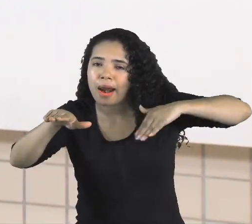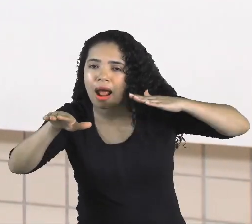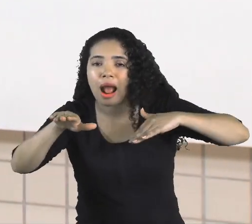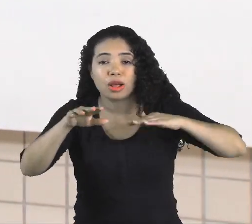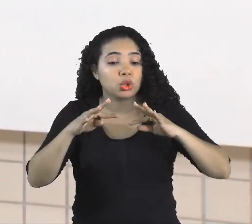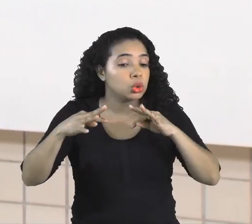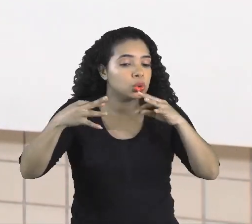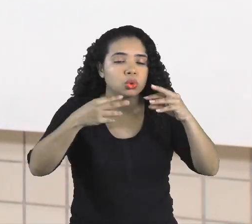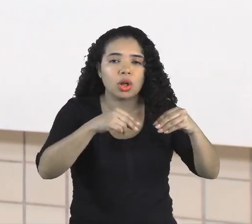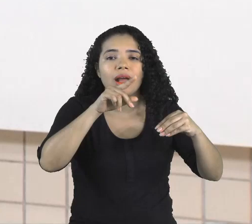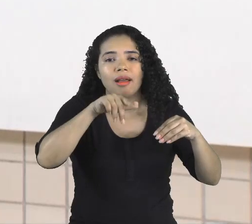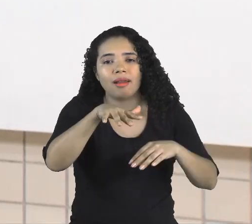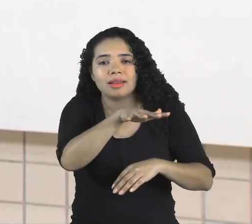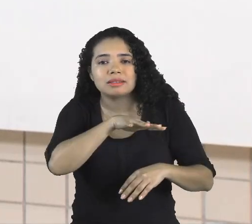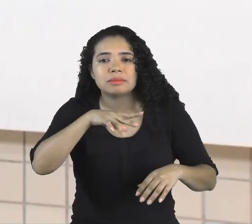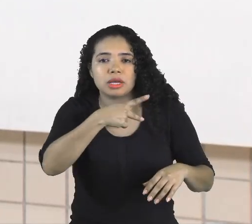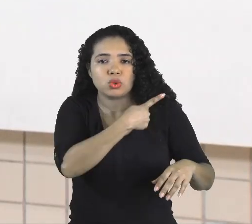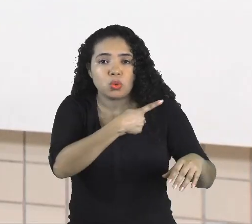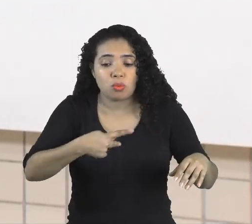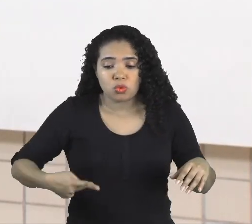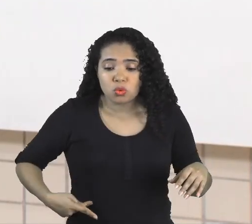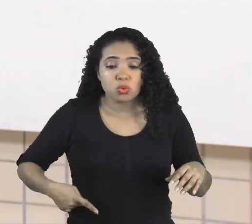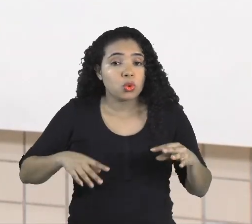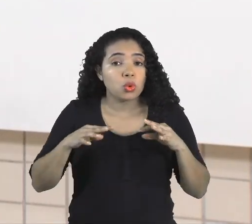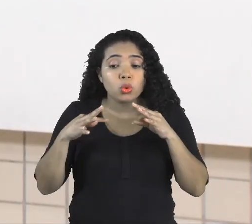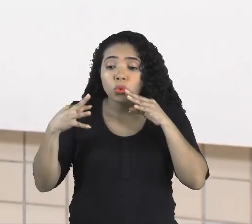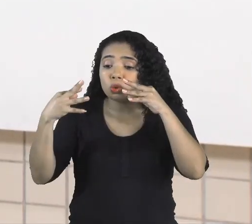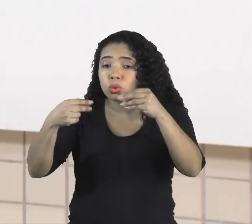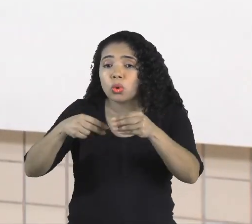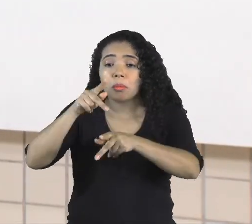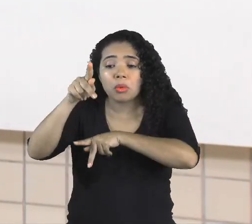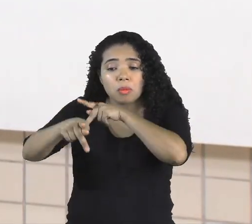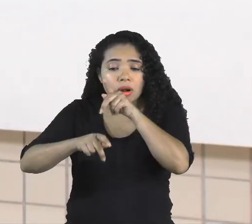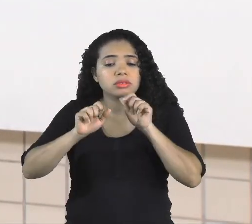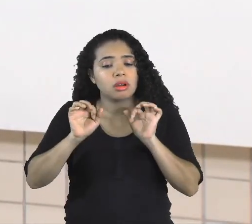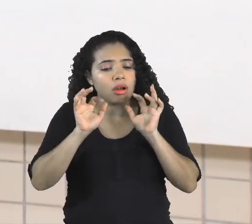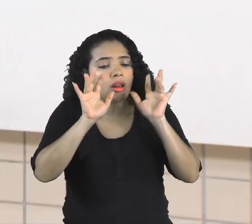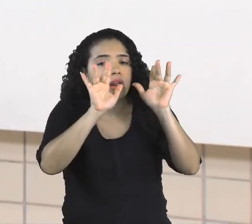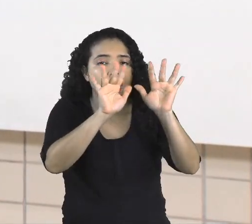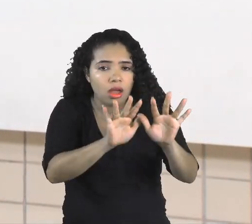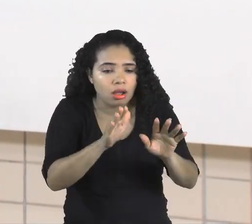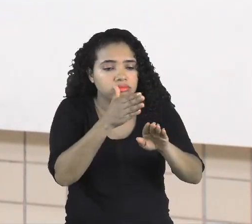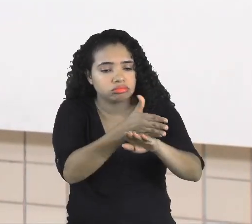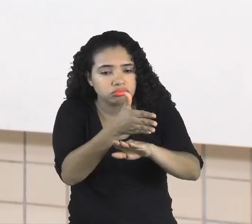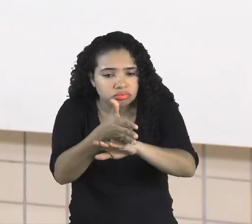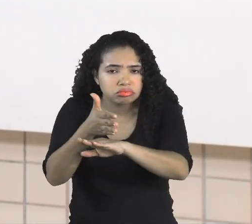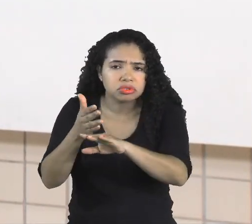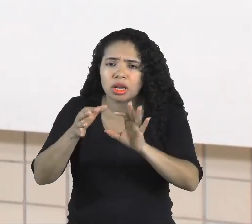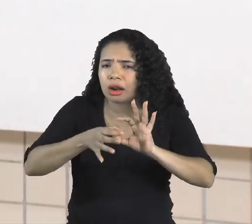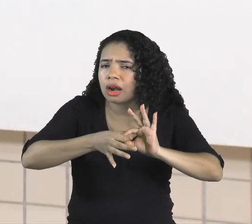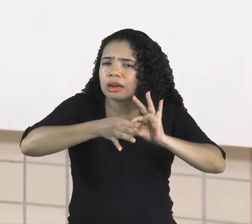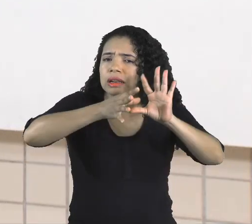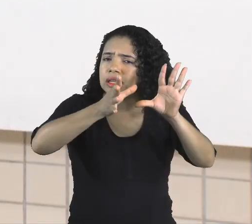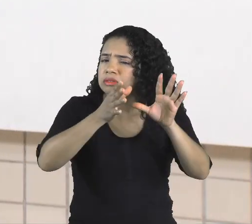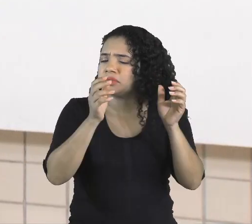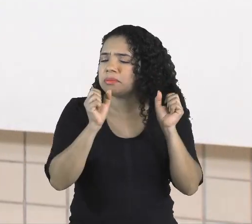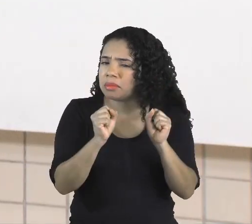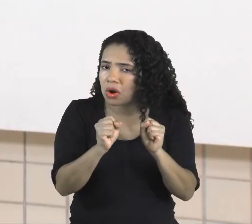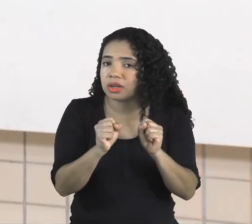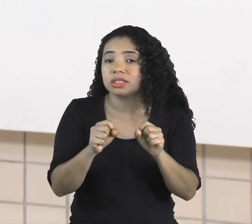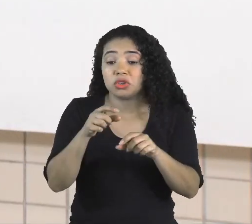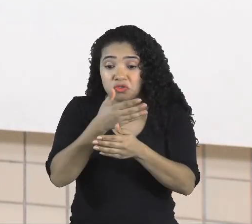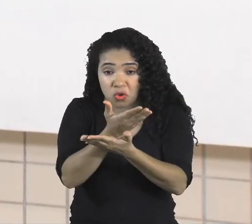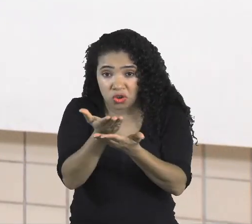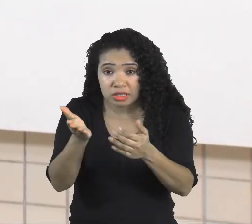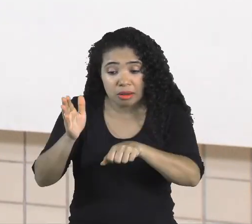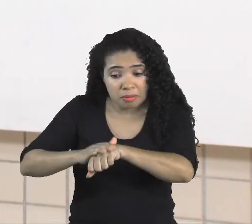espaços públicos, quer dizer que é de todo mundo, que você tem acesso a ir e que tem que cuidar porque